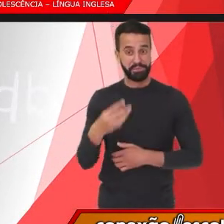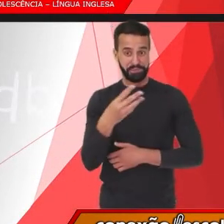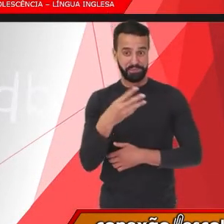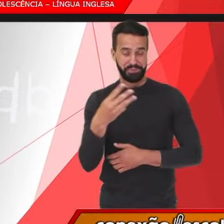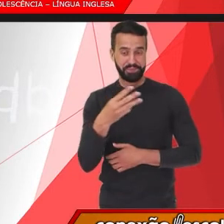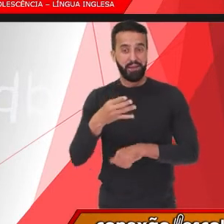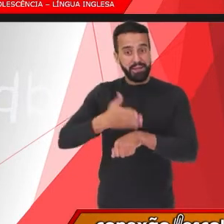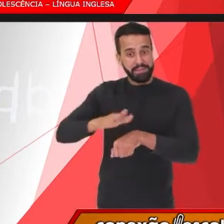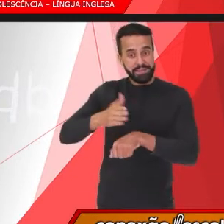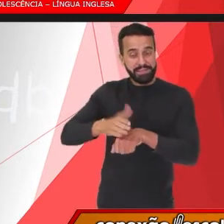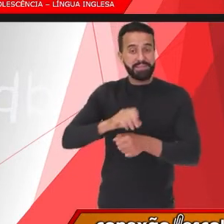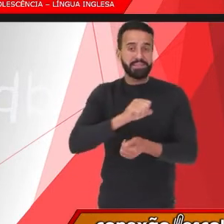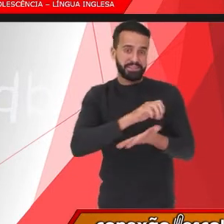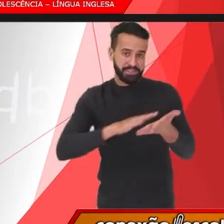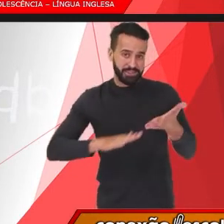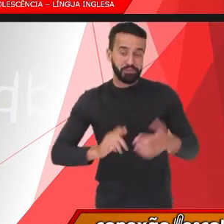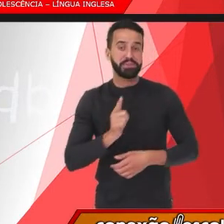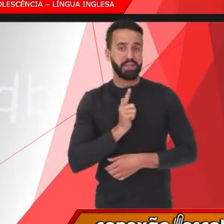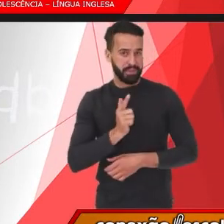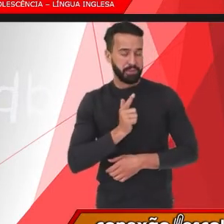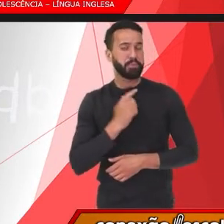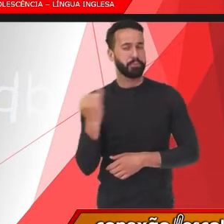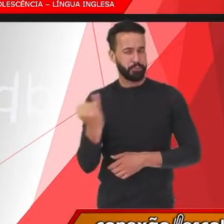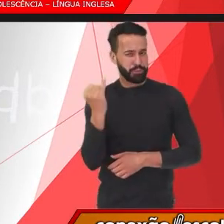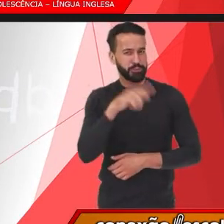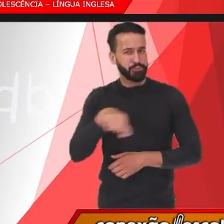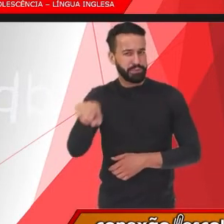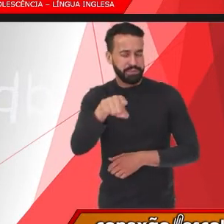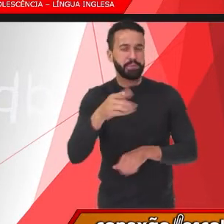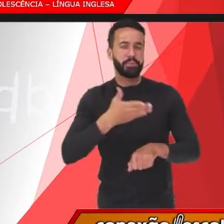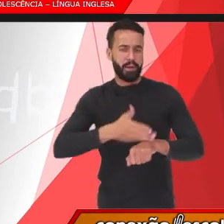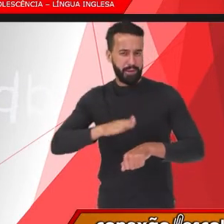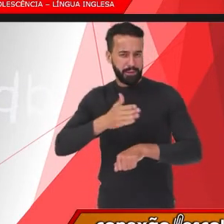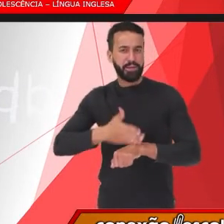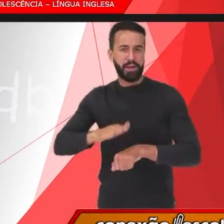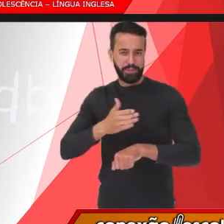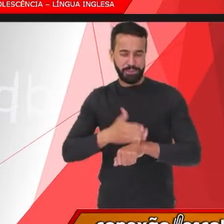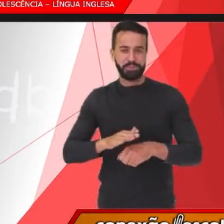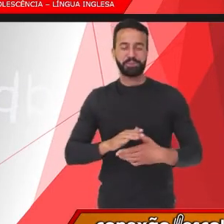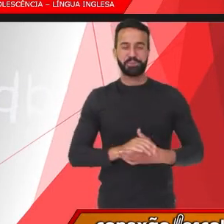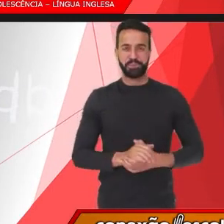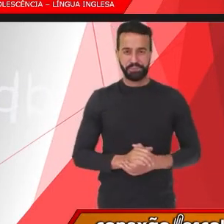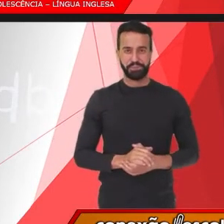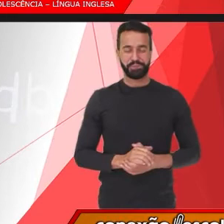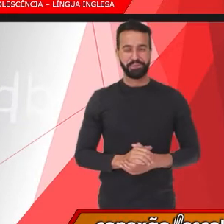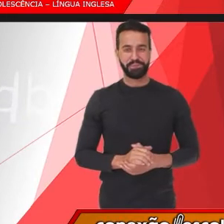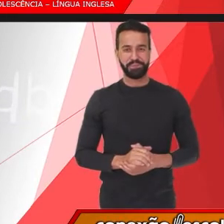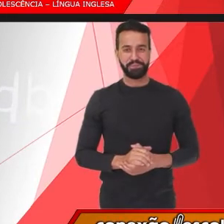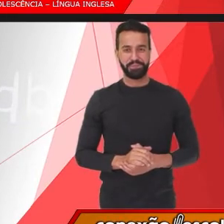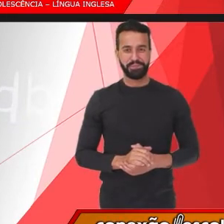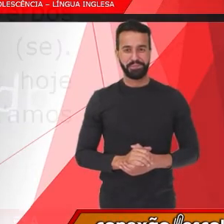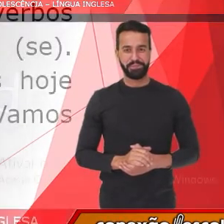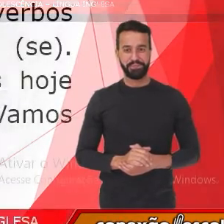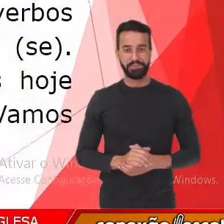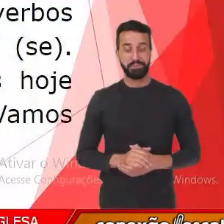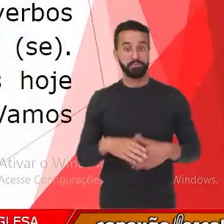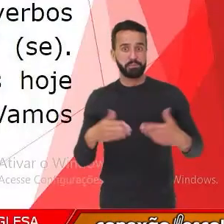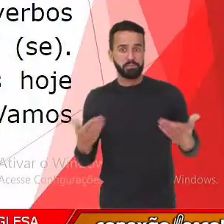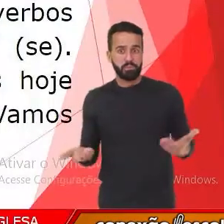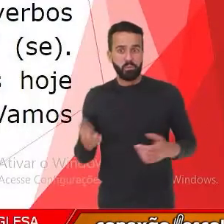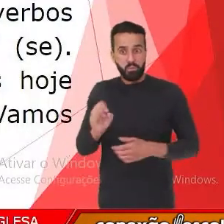não faltar exercícios para vocês praticarem, ok? Bom, pessoal,